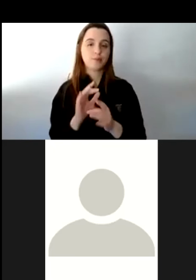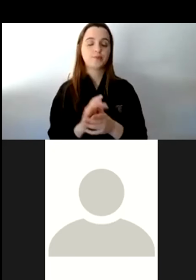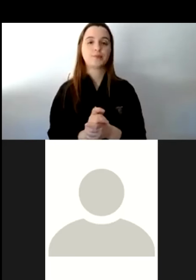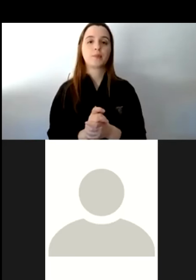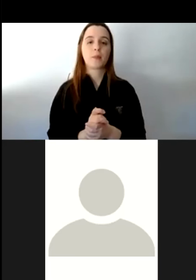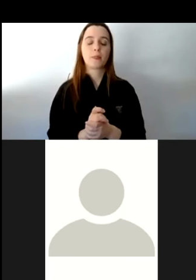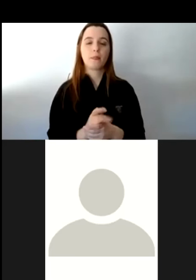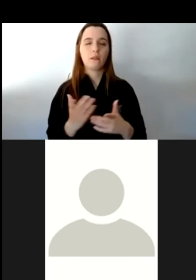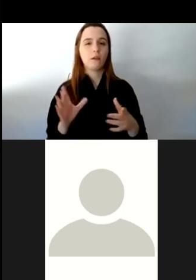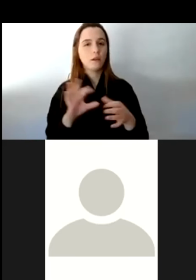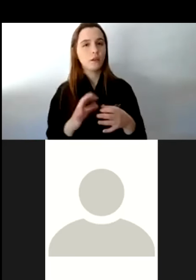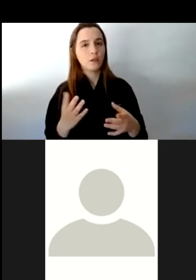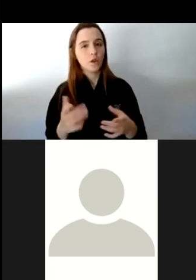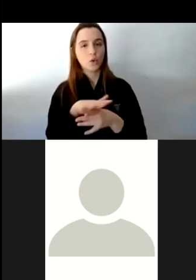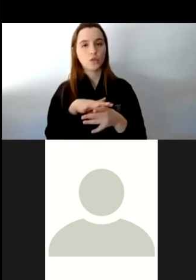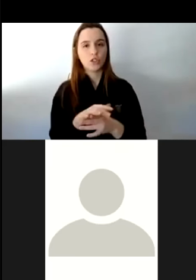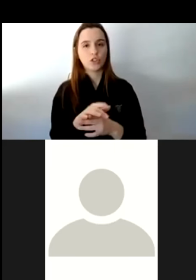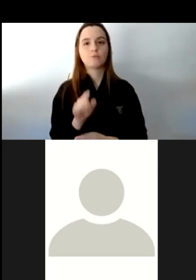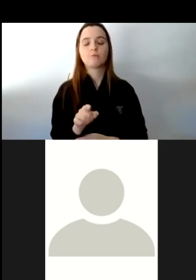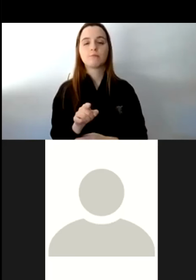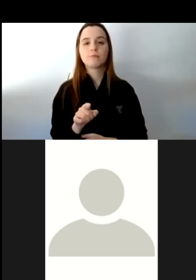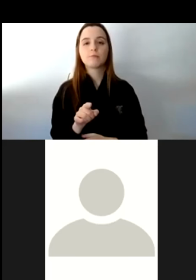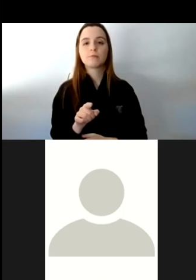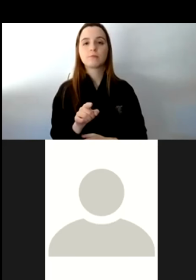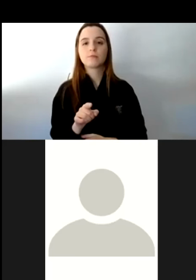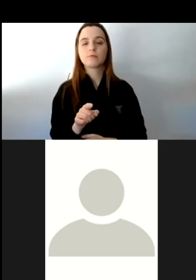De acordo com este contexto, de acordo com esta